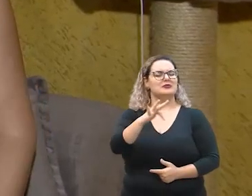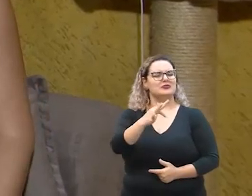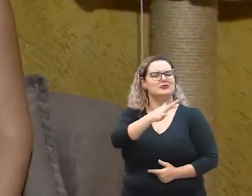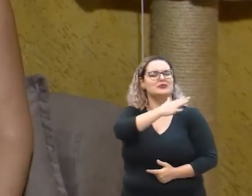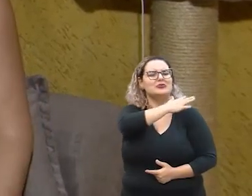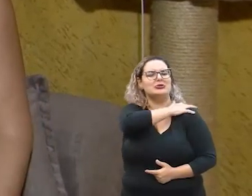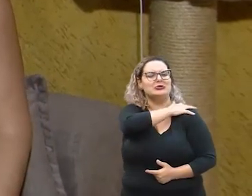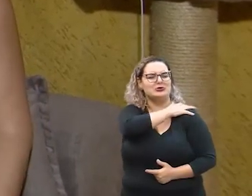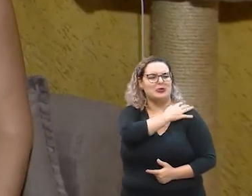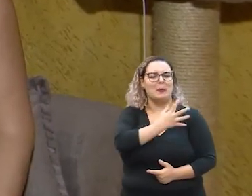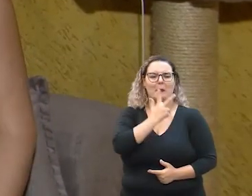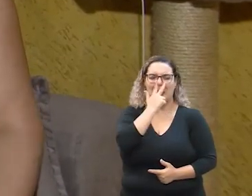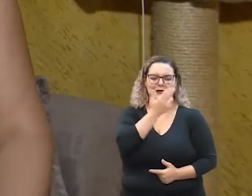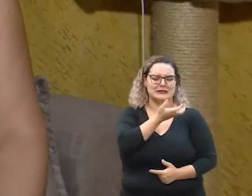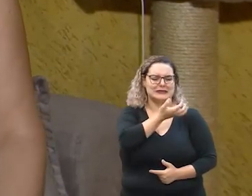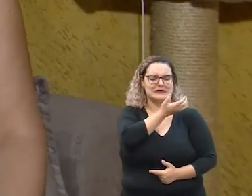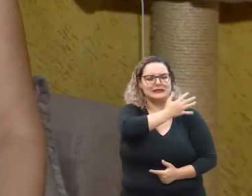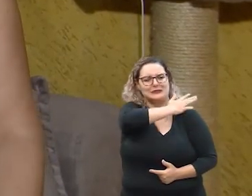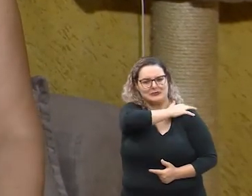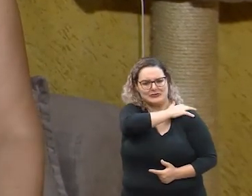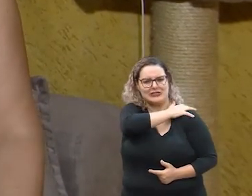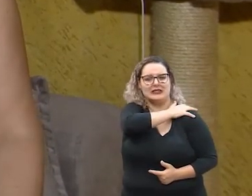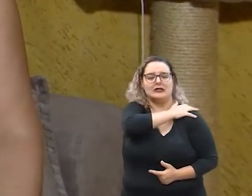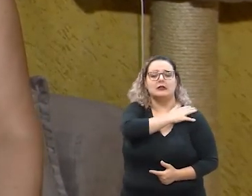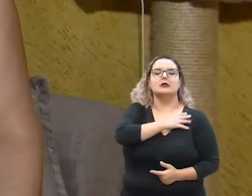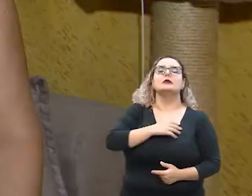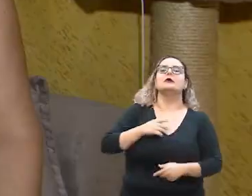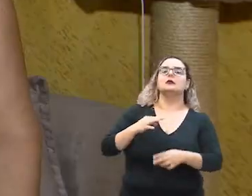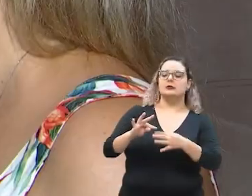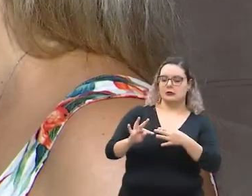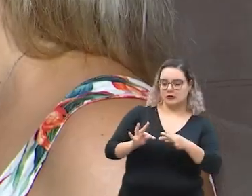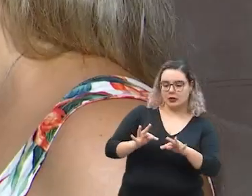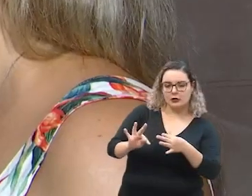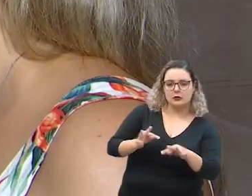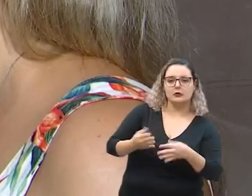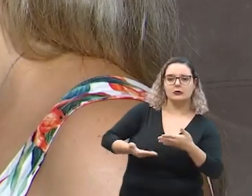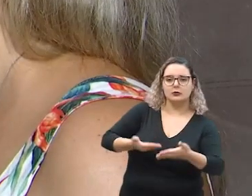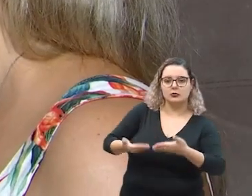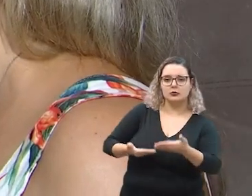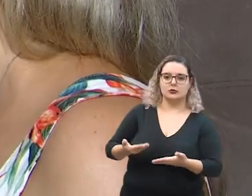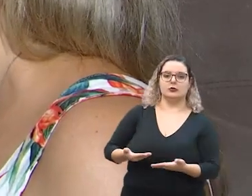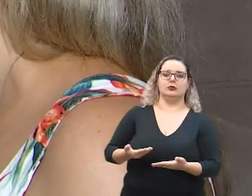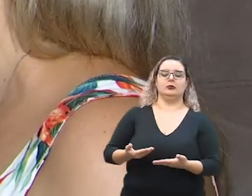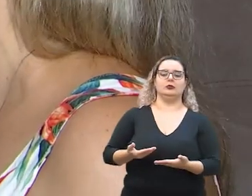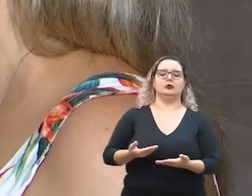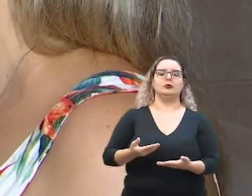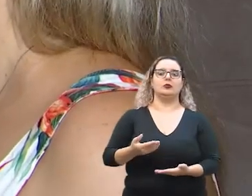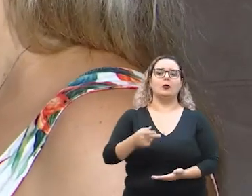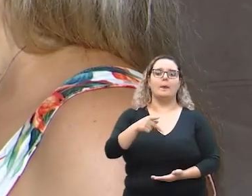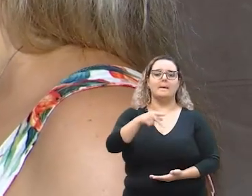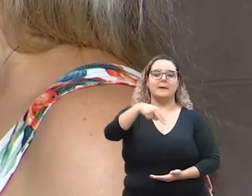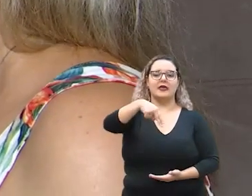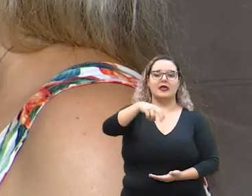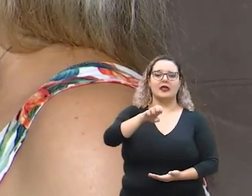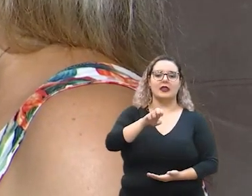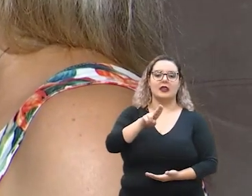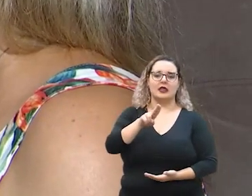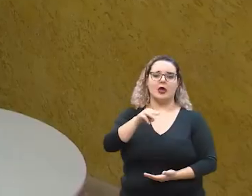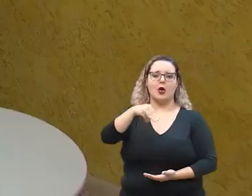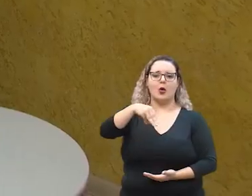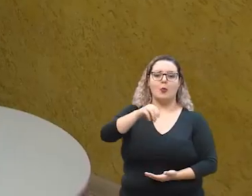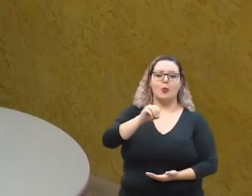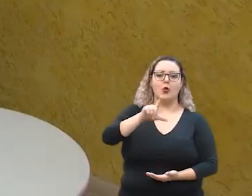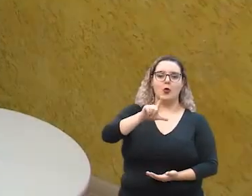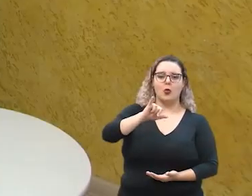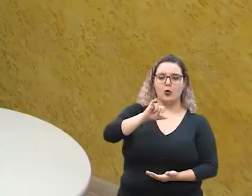que é do pulmão, e eu estou tratando com pneumologista, eu ainda uso bombinha, a medicação comprimido